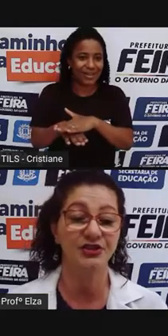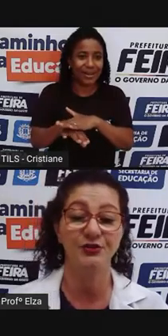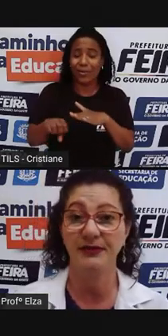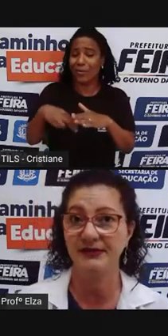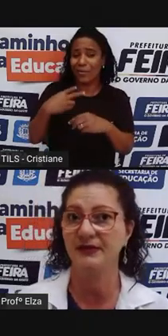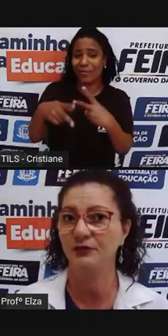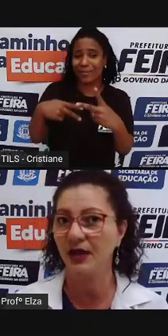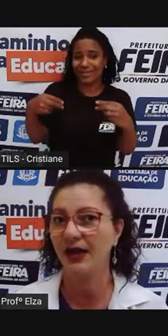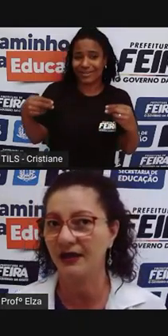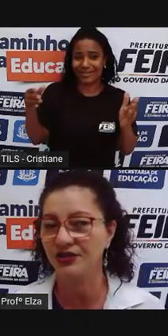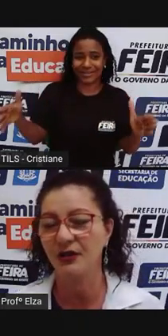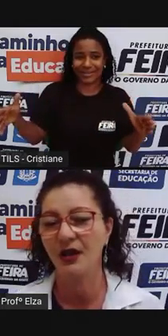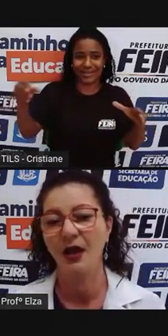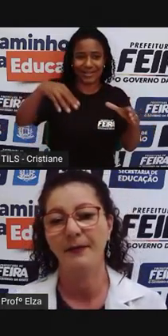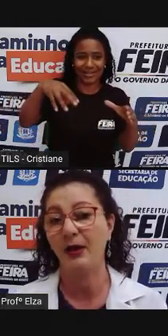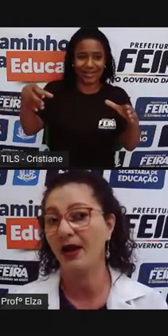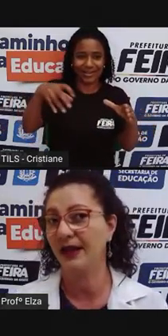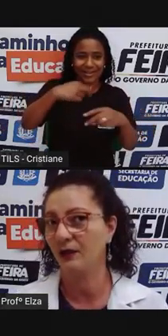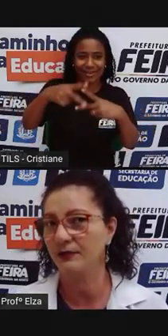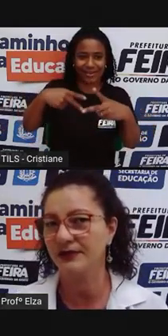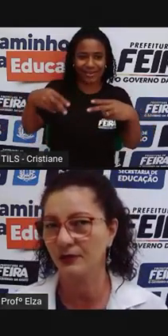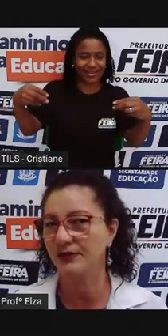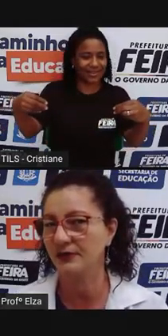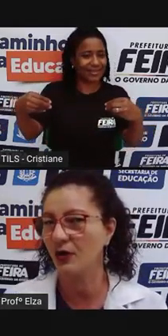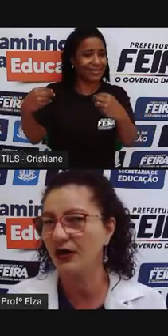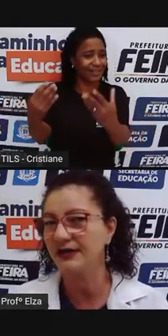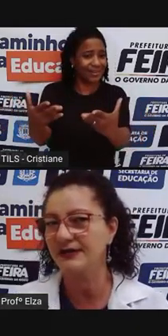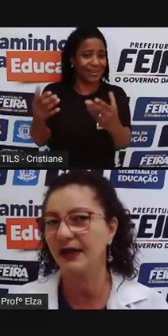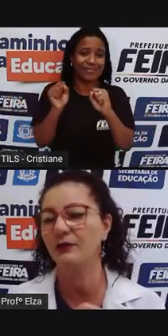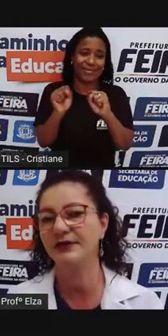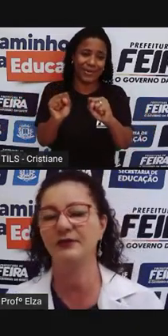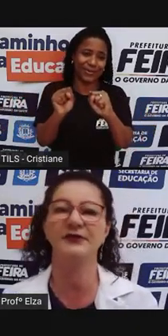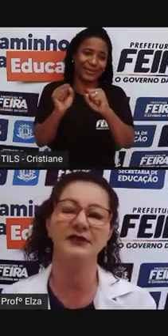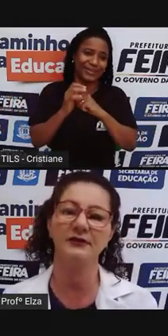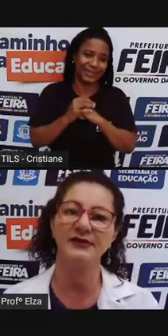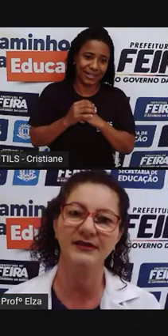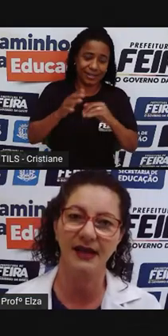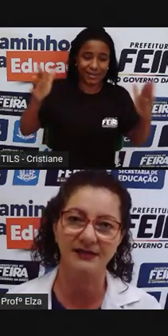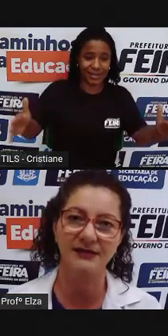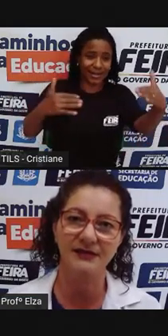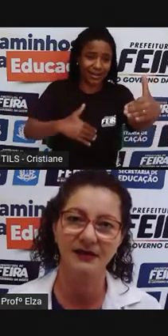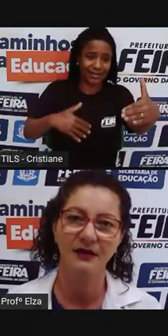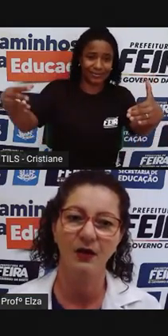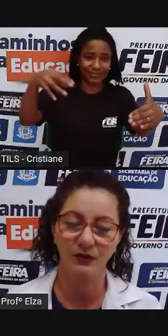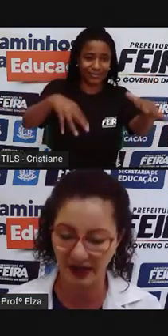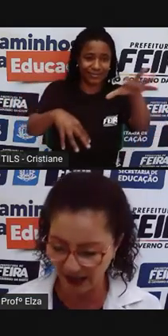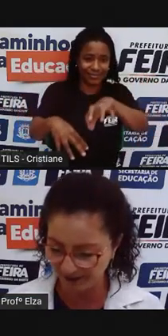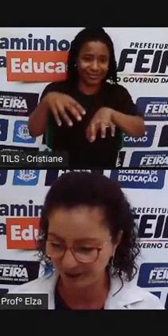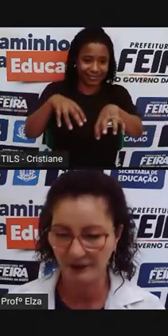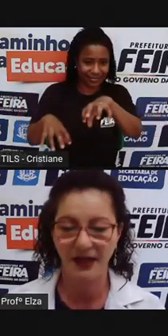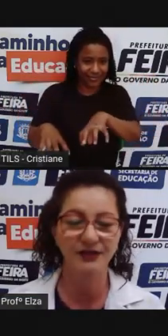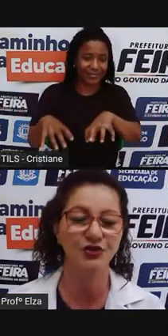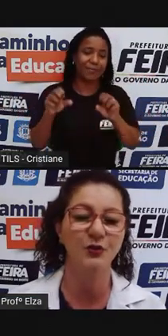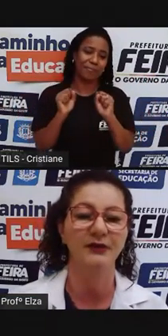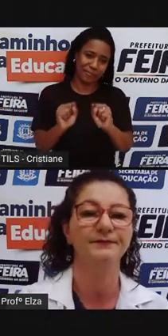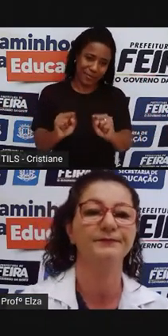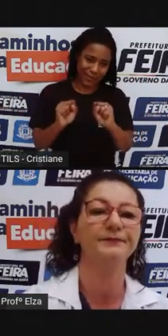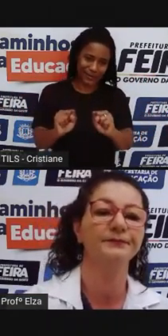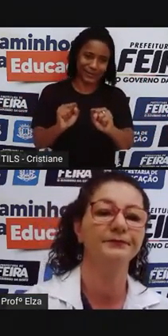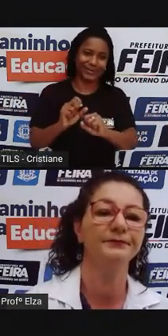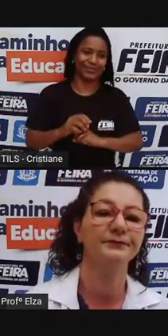vezes a gente precisa de uma caixa para guardar algumas coisas, organizar algumas coisas em nossas casas. Ok? Next